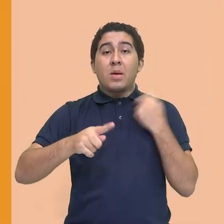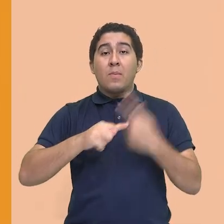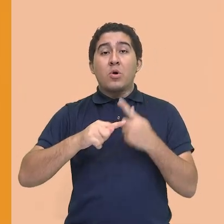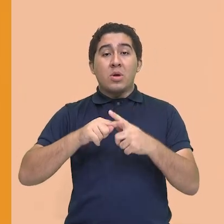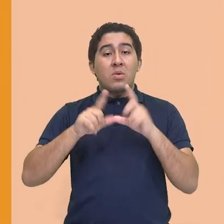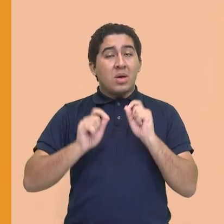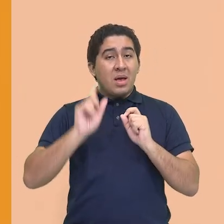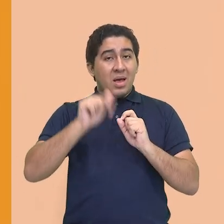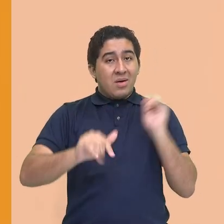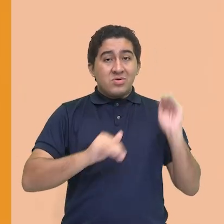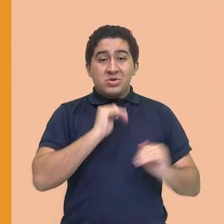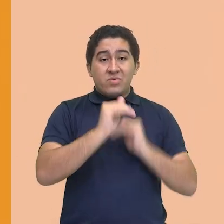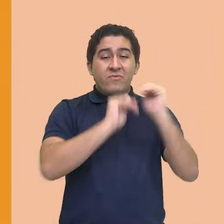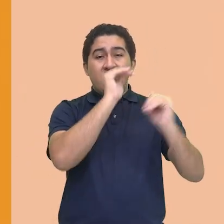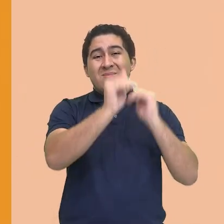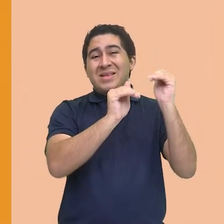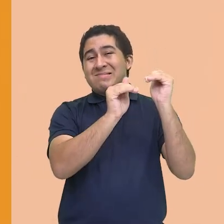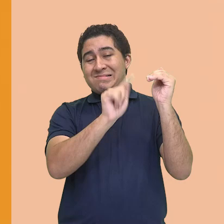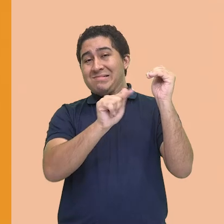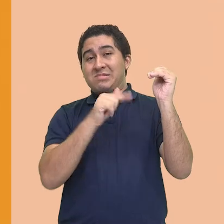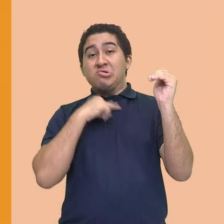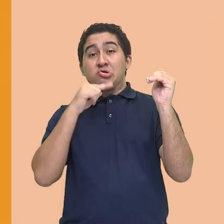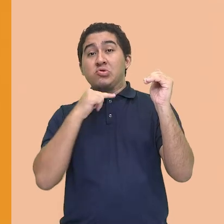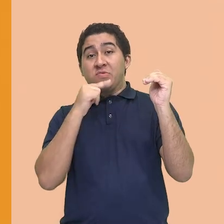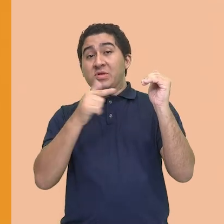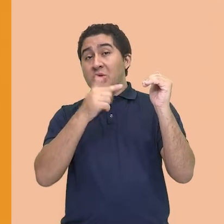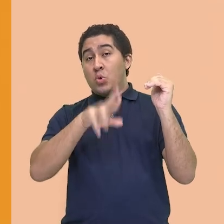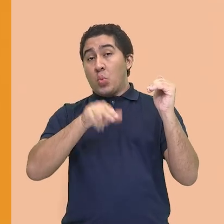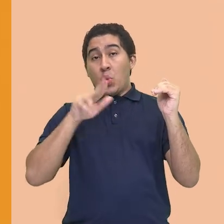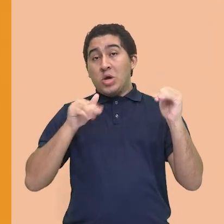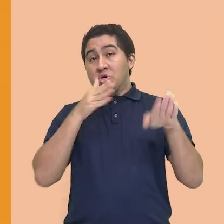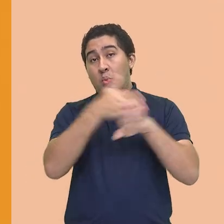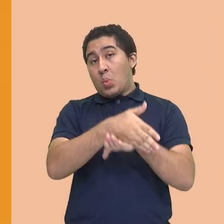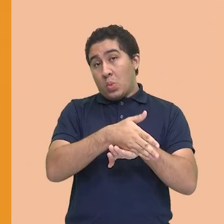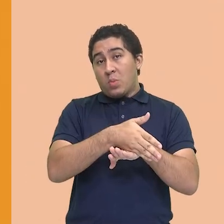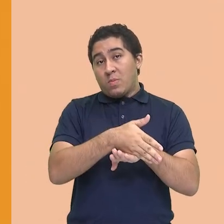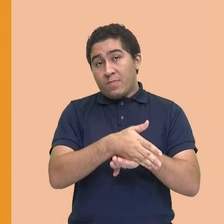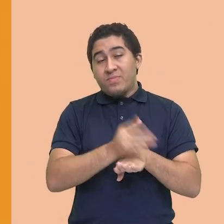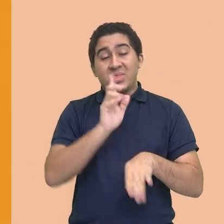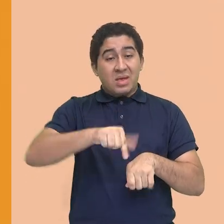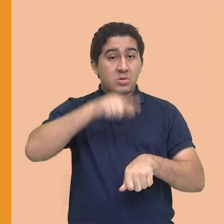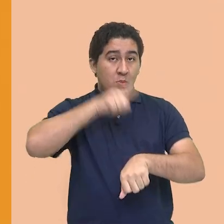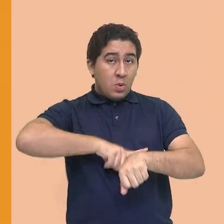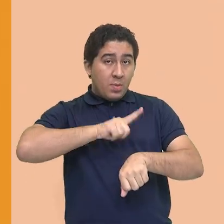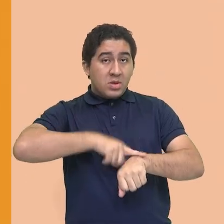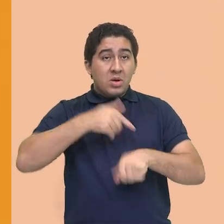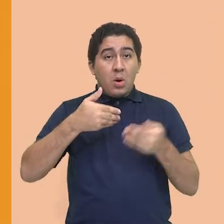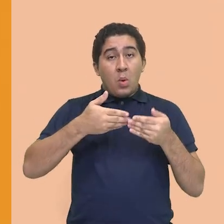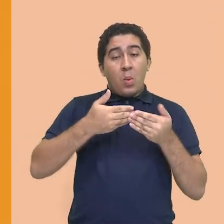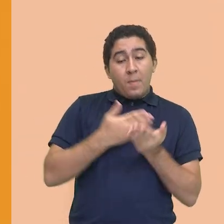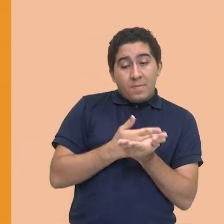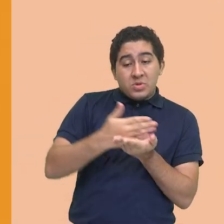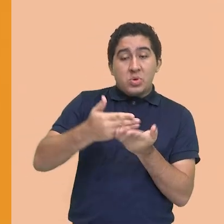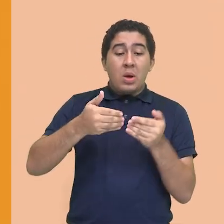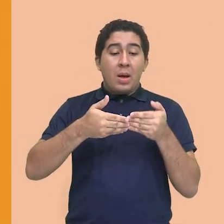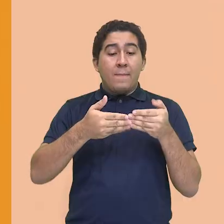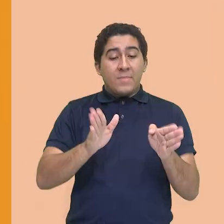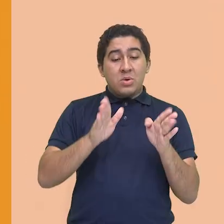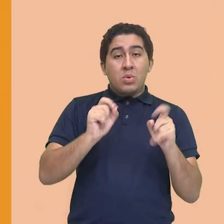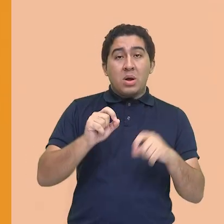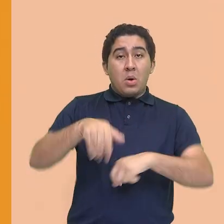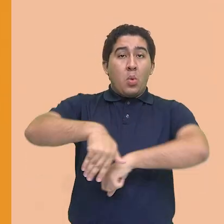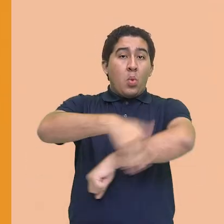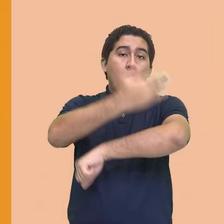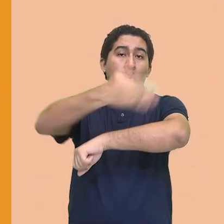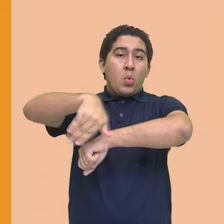um desenvolvimento que, de fato, nunca chegou para a região. Foi nesse momento, inclusive, que começou a abrir as grandes